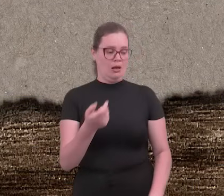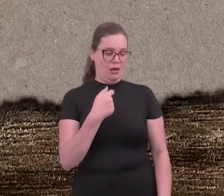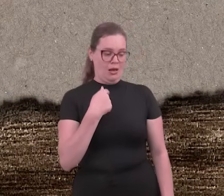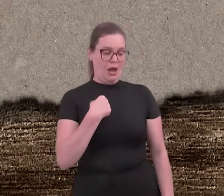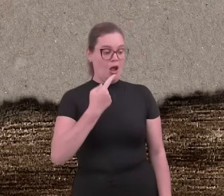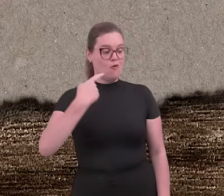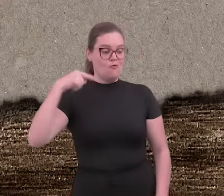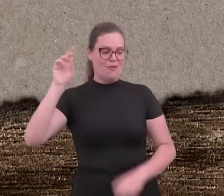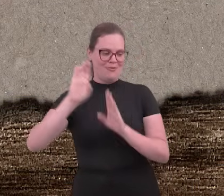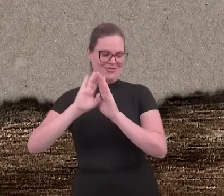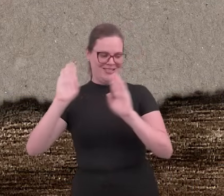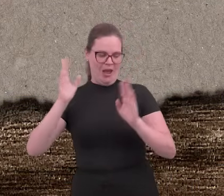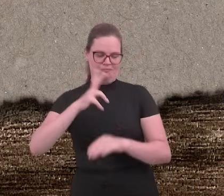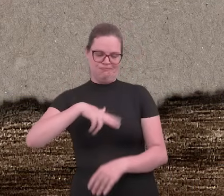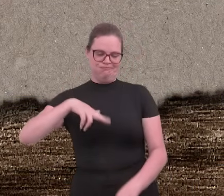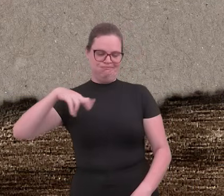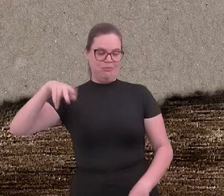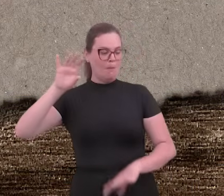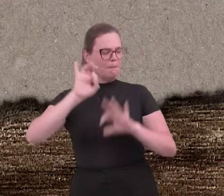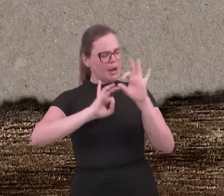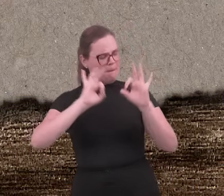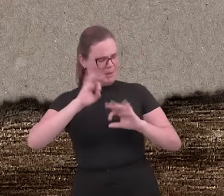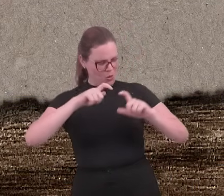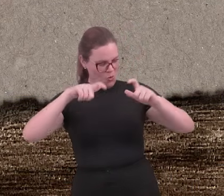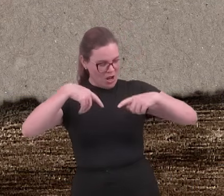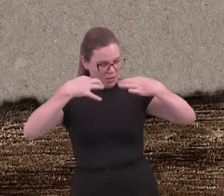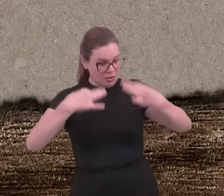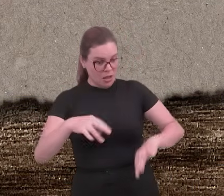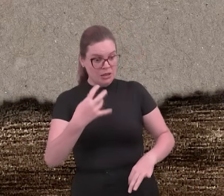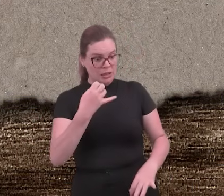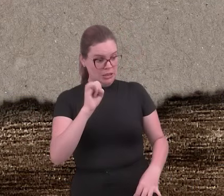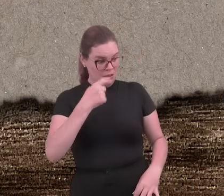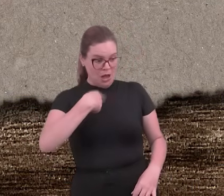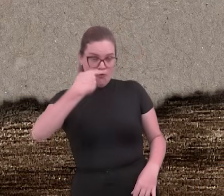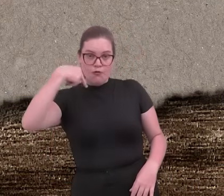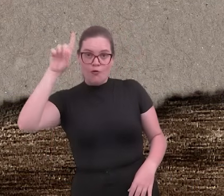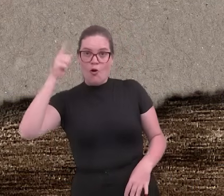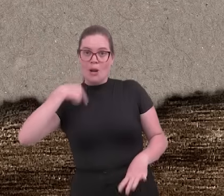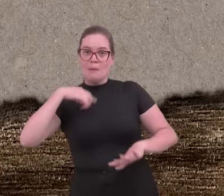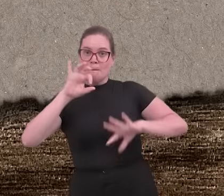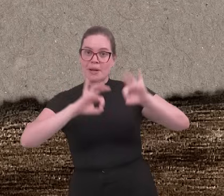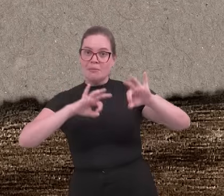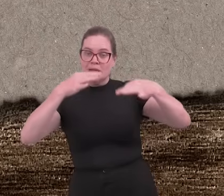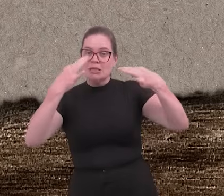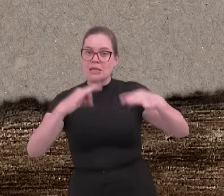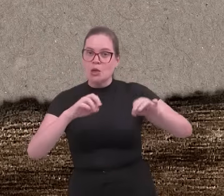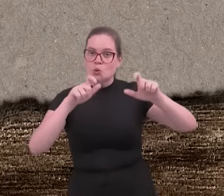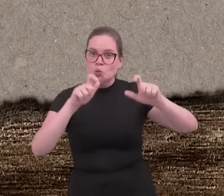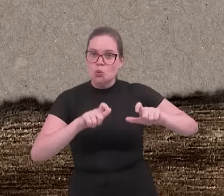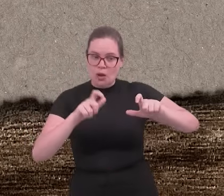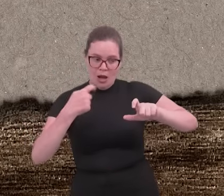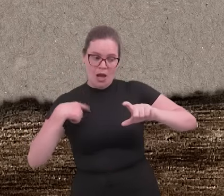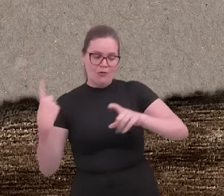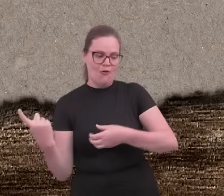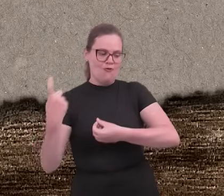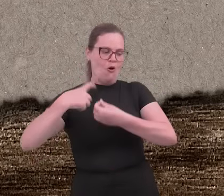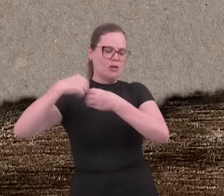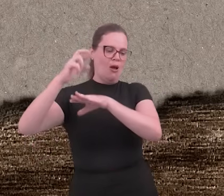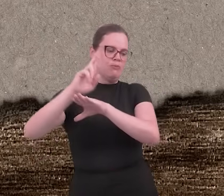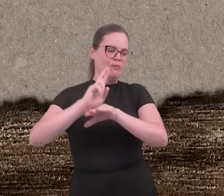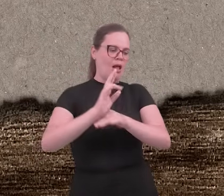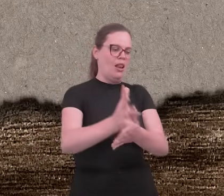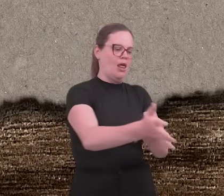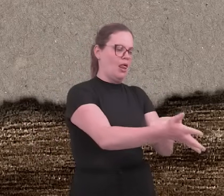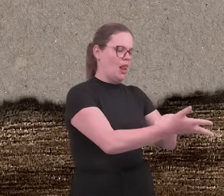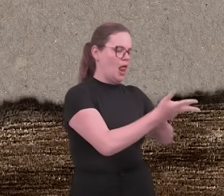vou preparar-vos lugar, e se eu for e vos preparar lugar, virei outra